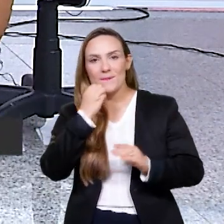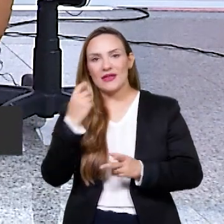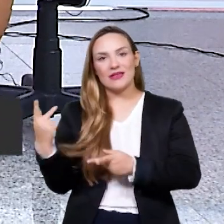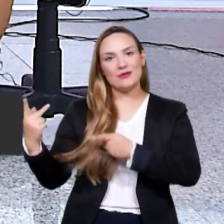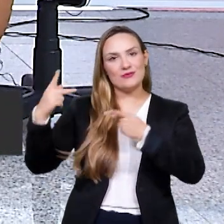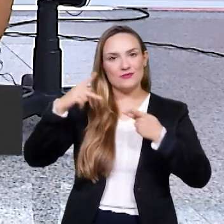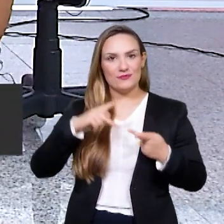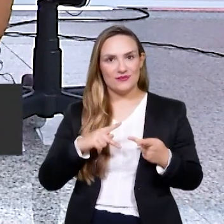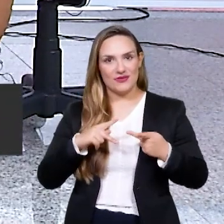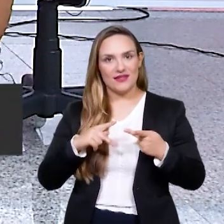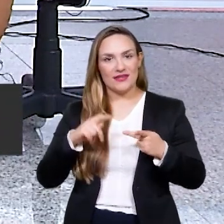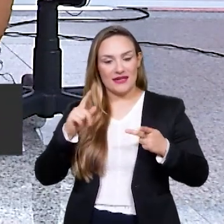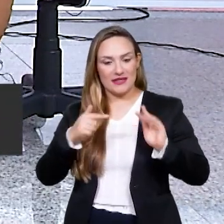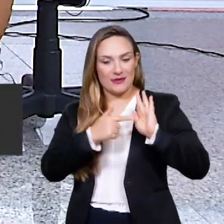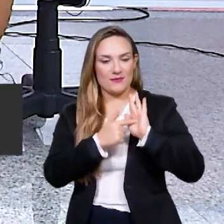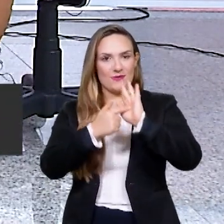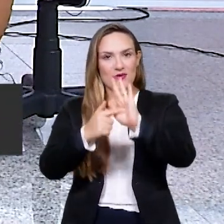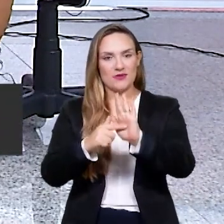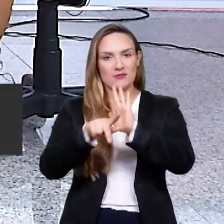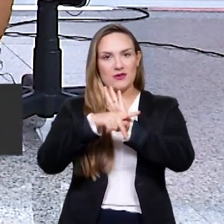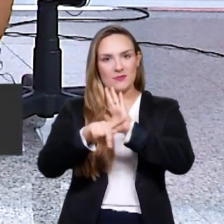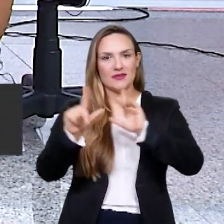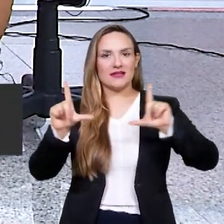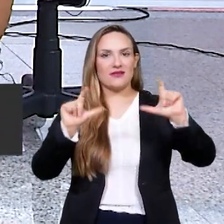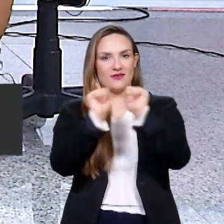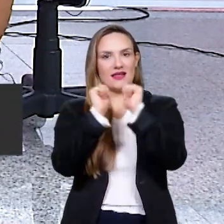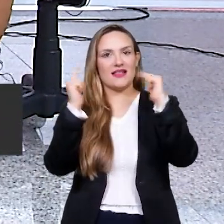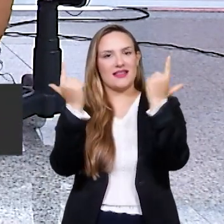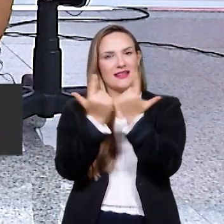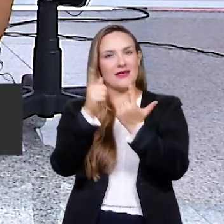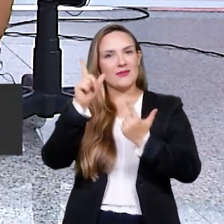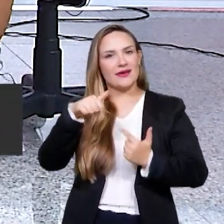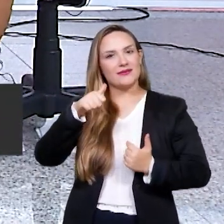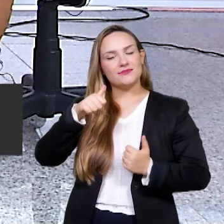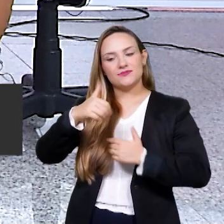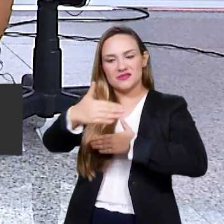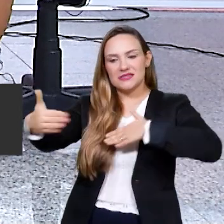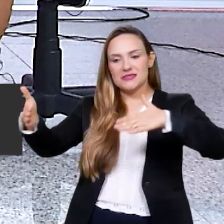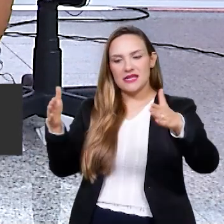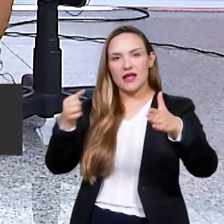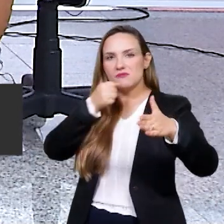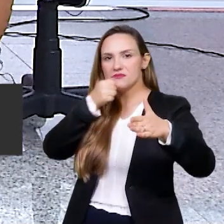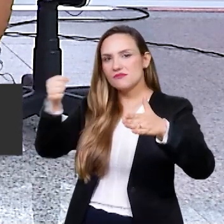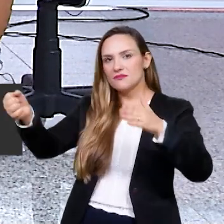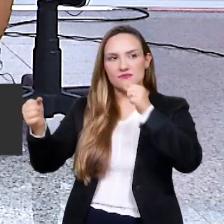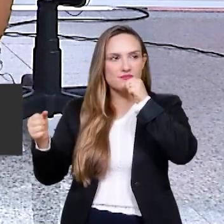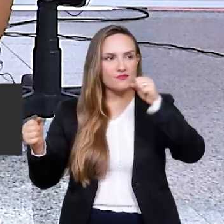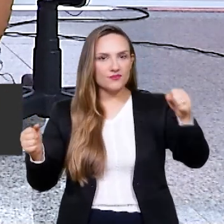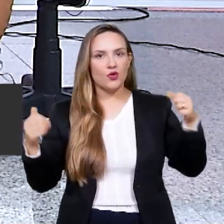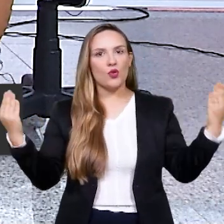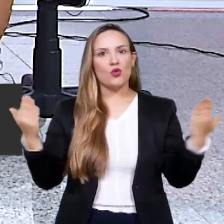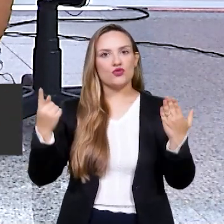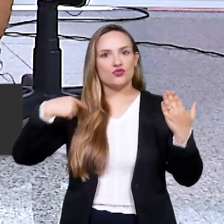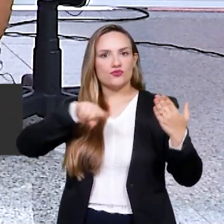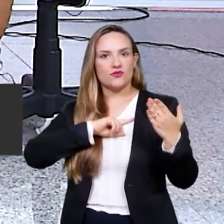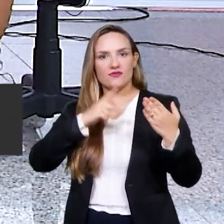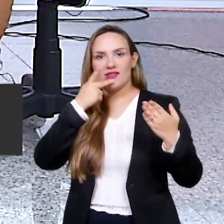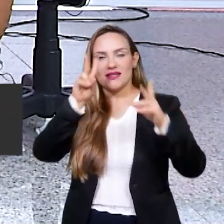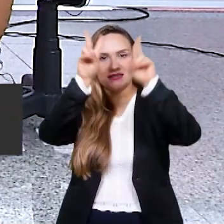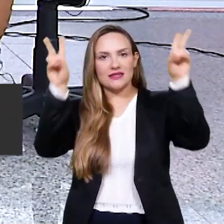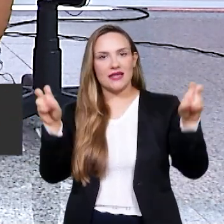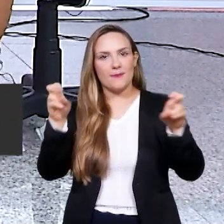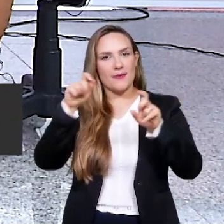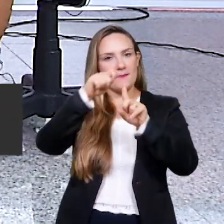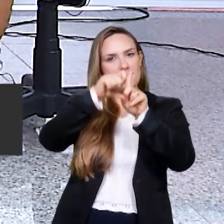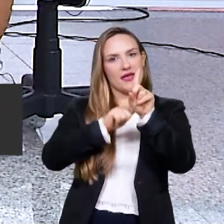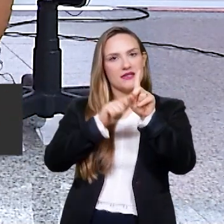Olá, sejam bem-vindos à programação da TV Alemes. No programa Sala de Imprensa, vamos falar sobre o mês de consciência